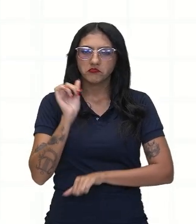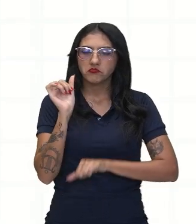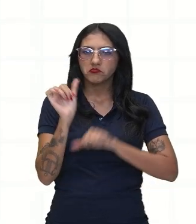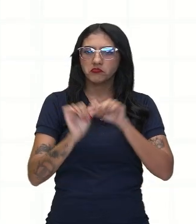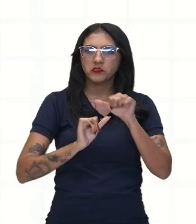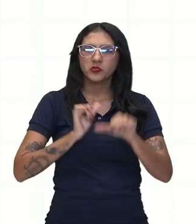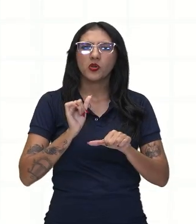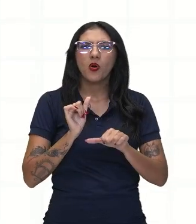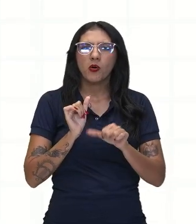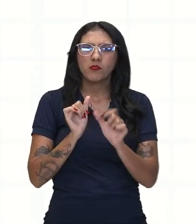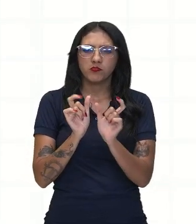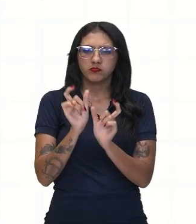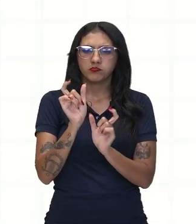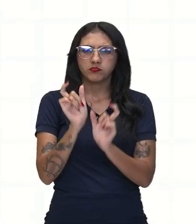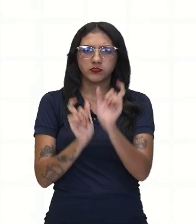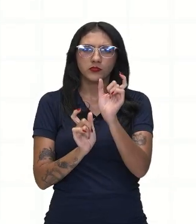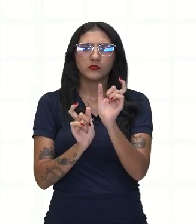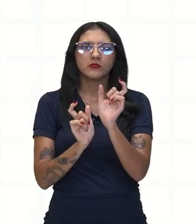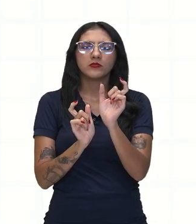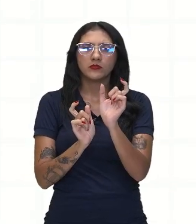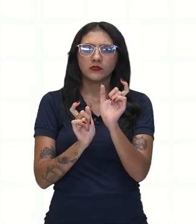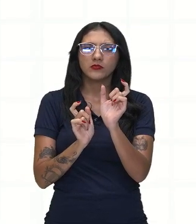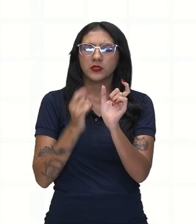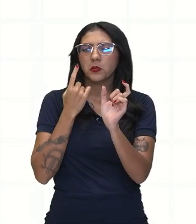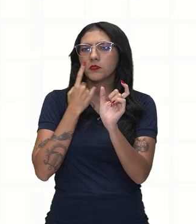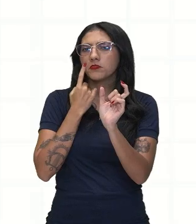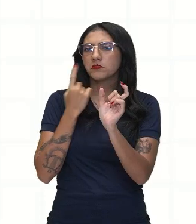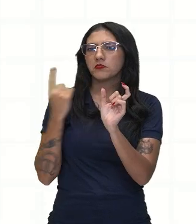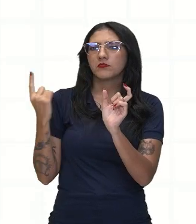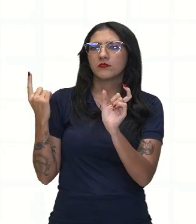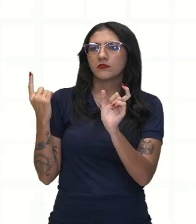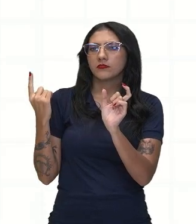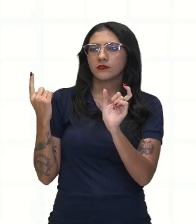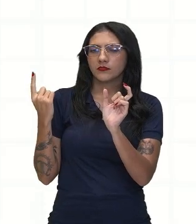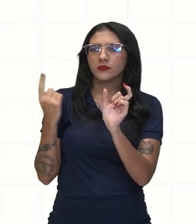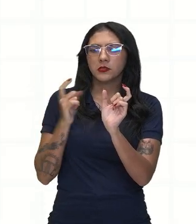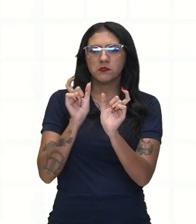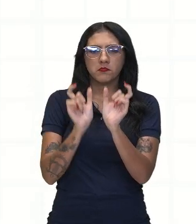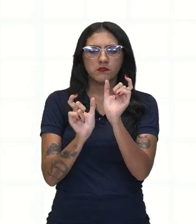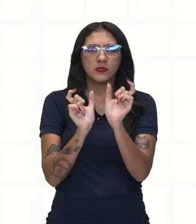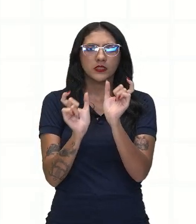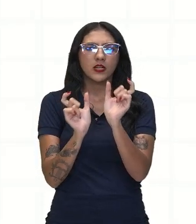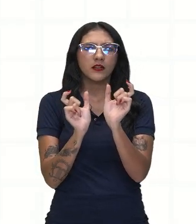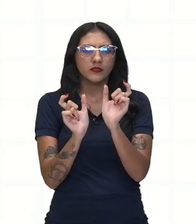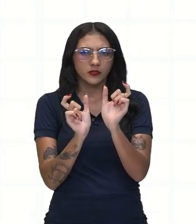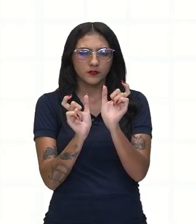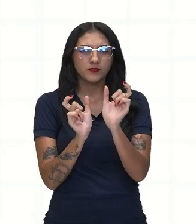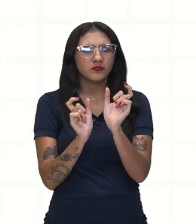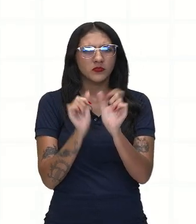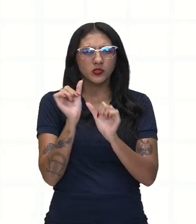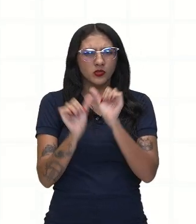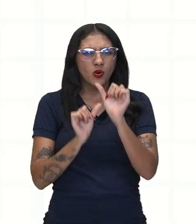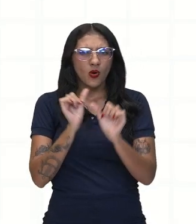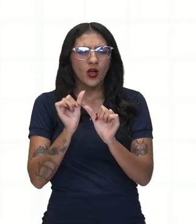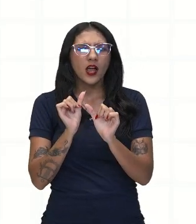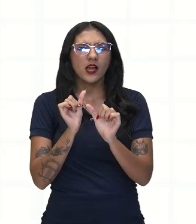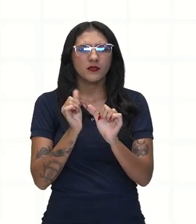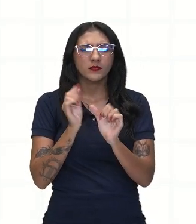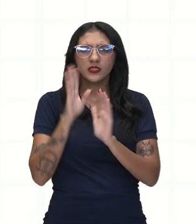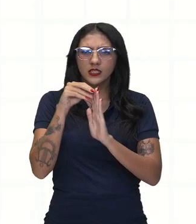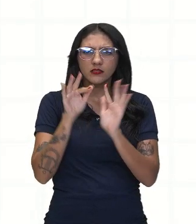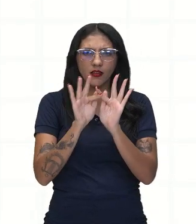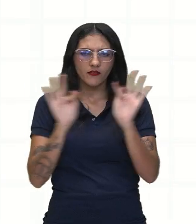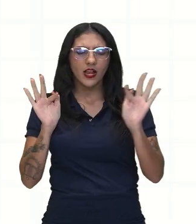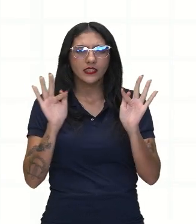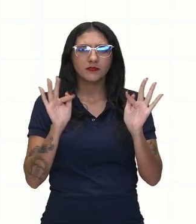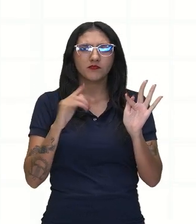se eu troco José caminhou por horas, José andou por horas, eu troco essa palavra andou por caminhou, eu vou